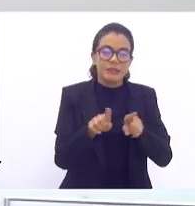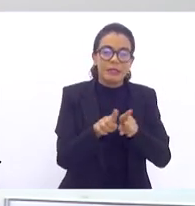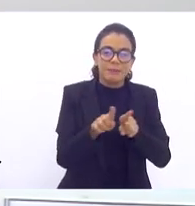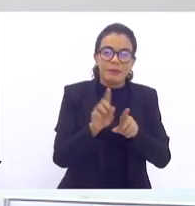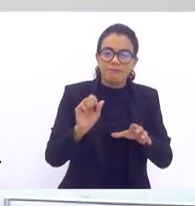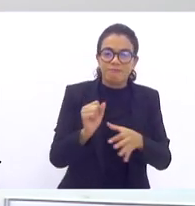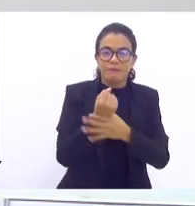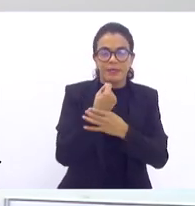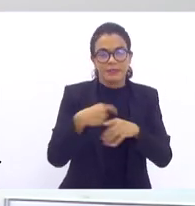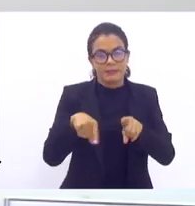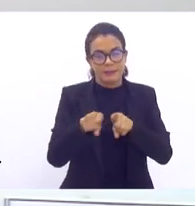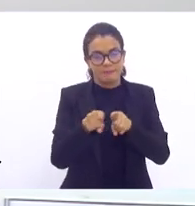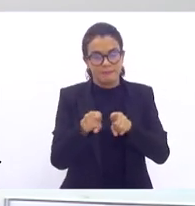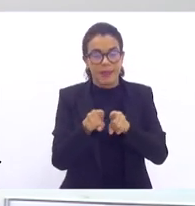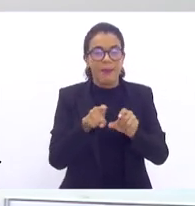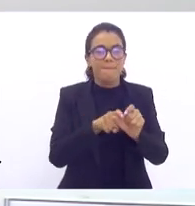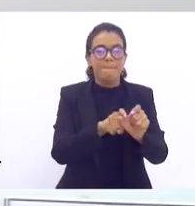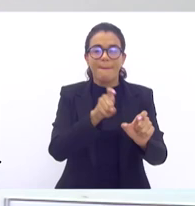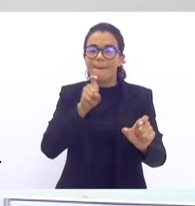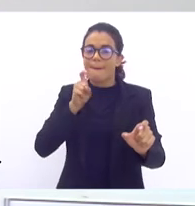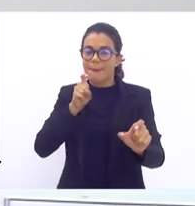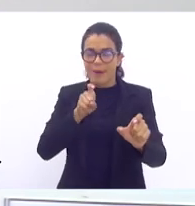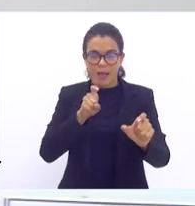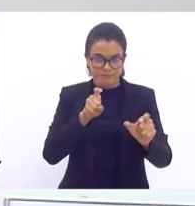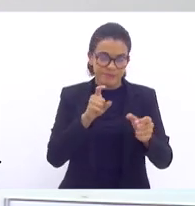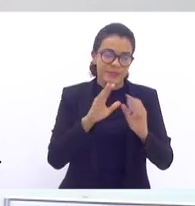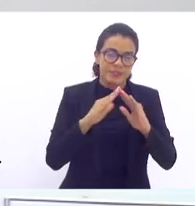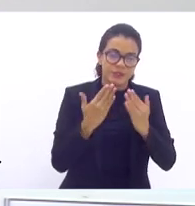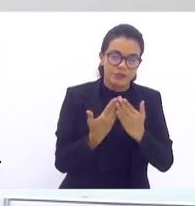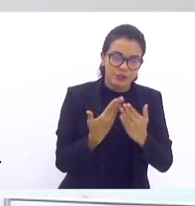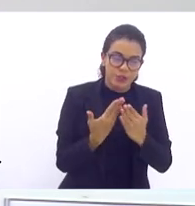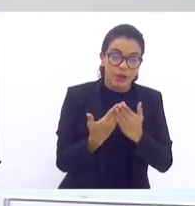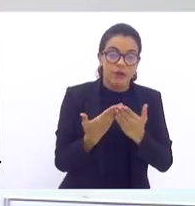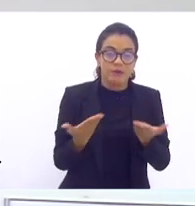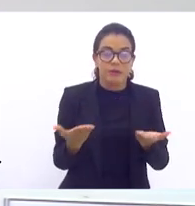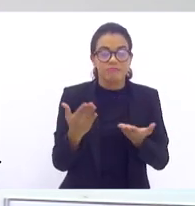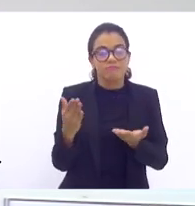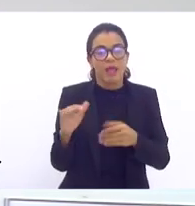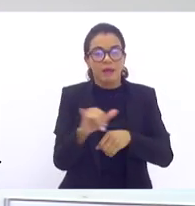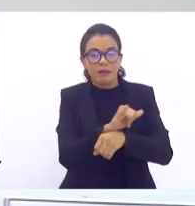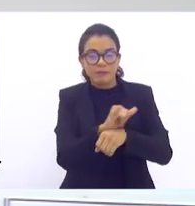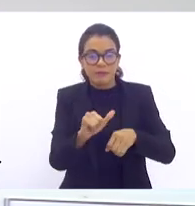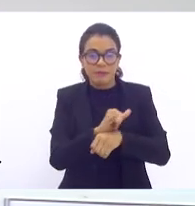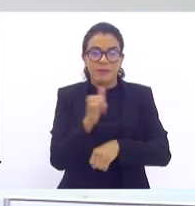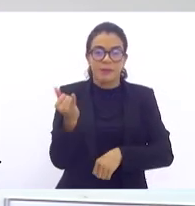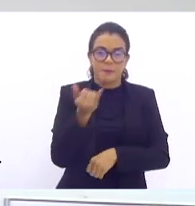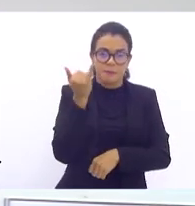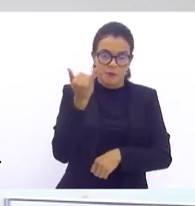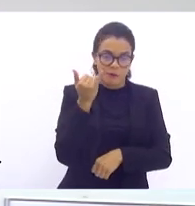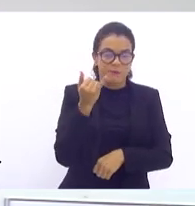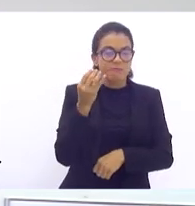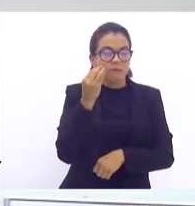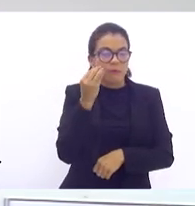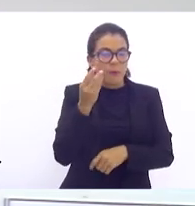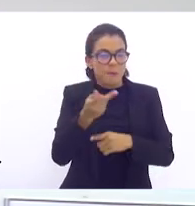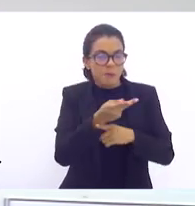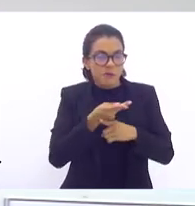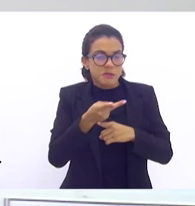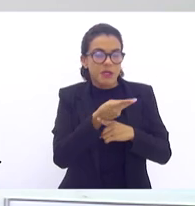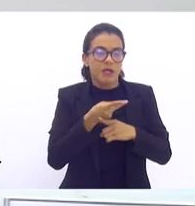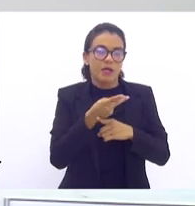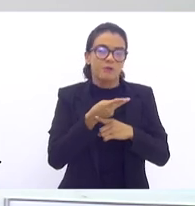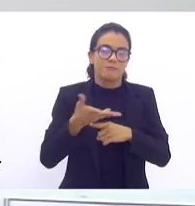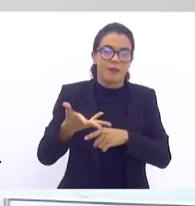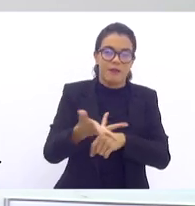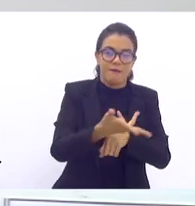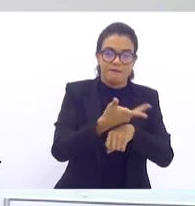para garantir inclusive diminuir a vazão escolar Então acho que são medidas importantes paralelo a busca dessa eficiência e